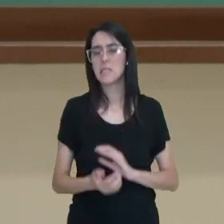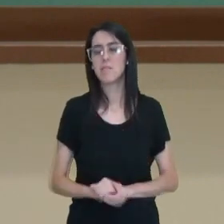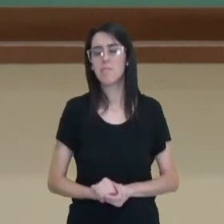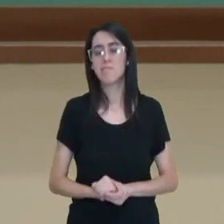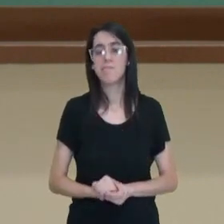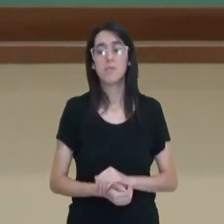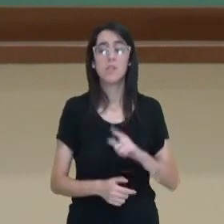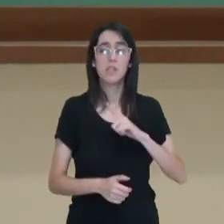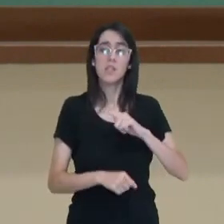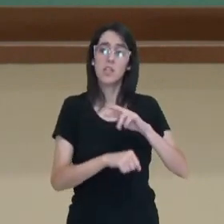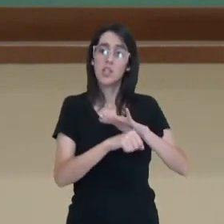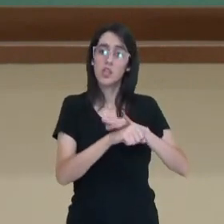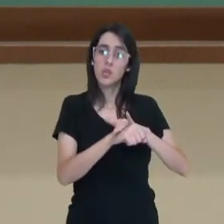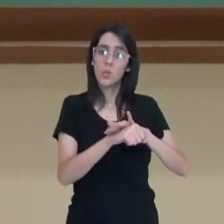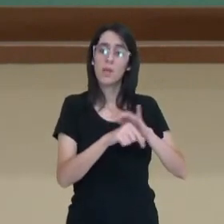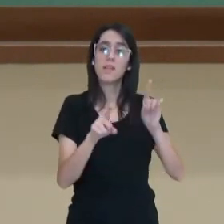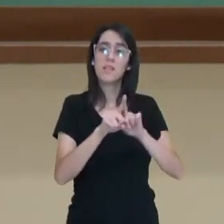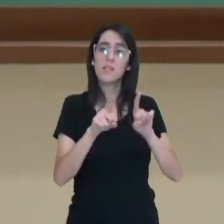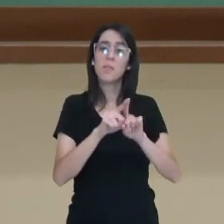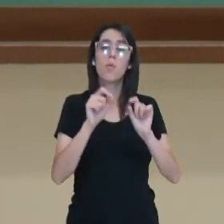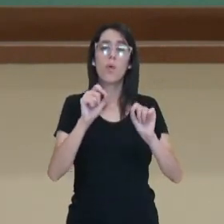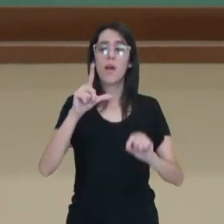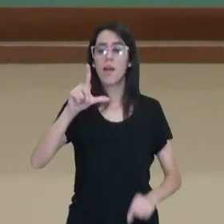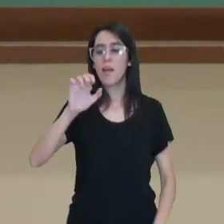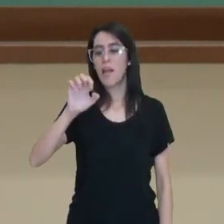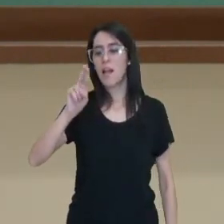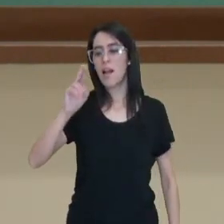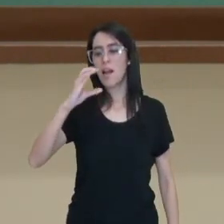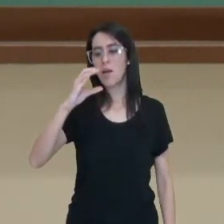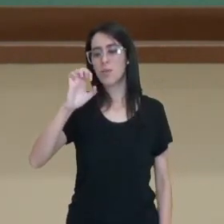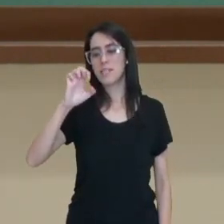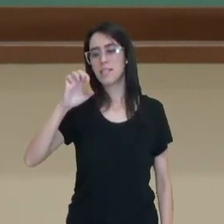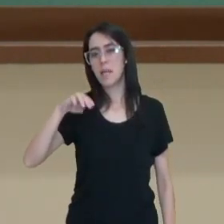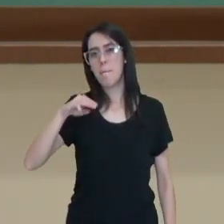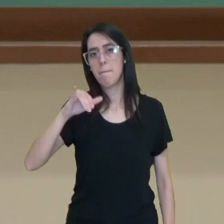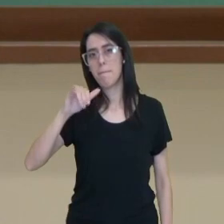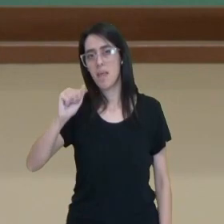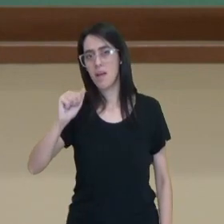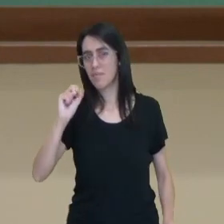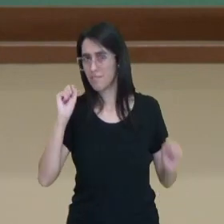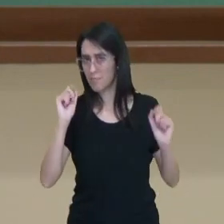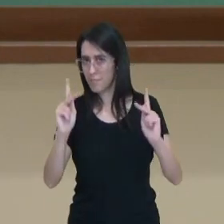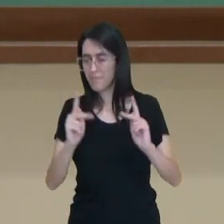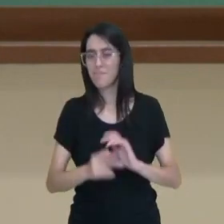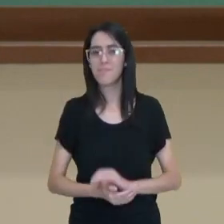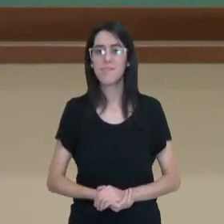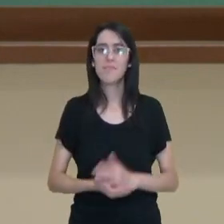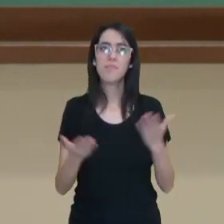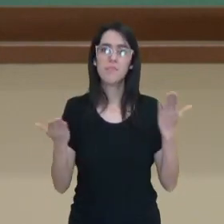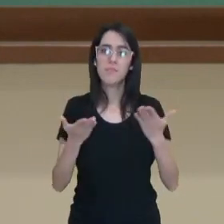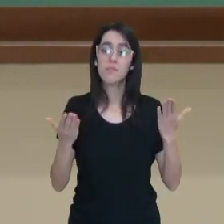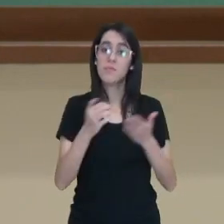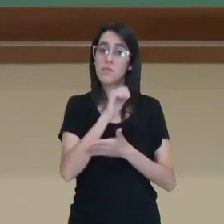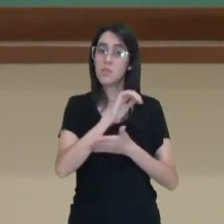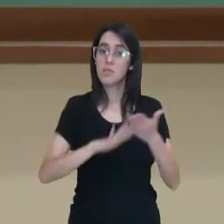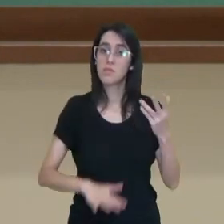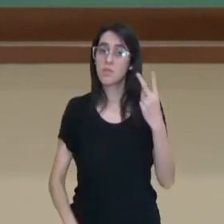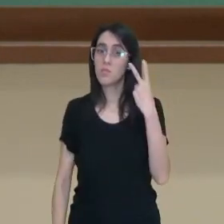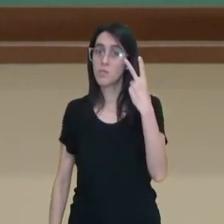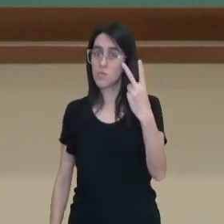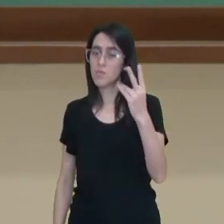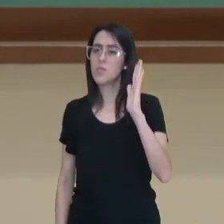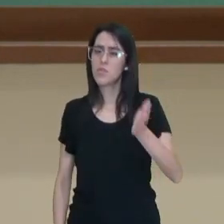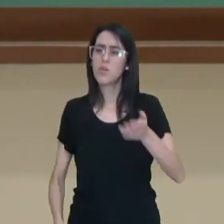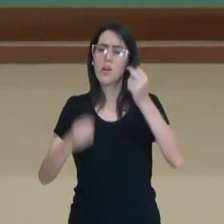doenças inflamatórias crônicas, como a leucemia, por exemplo, certo? E agora vamos para a atividade 2, já que